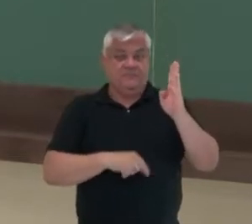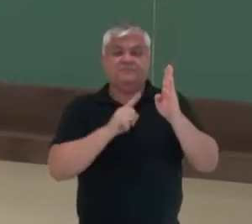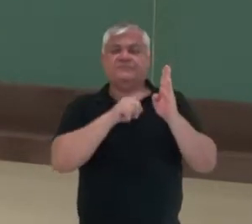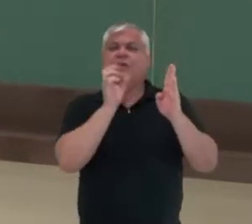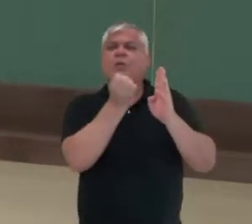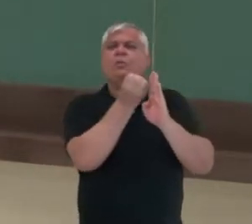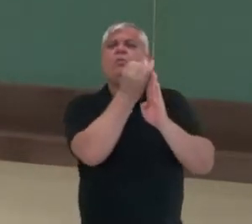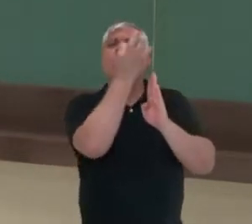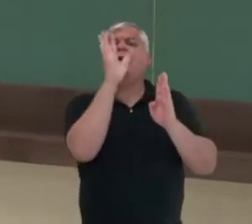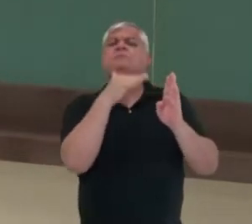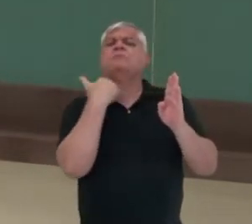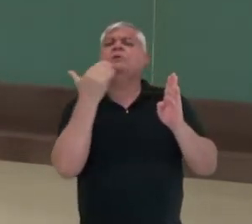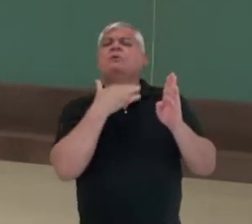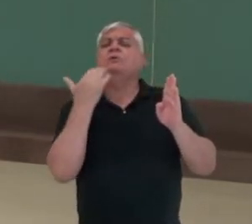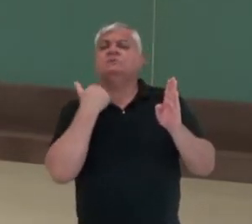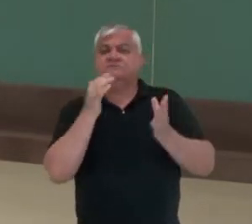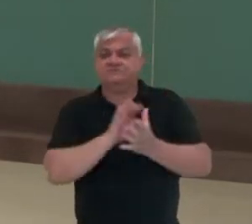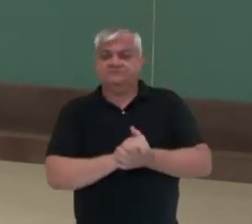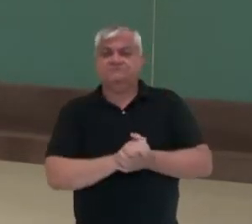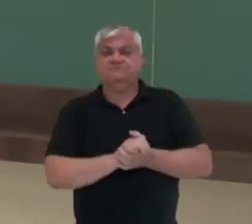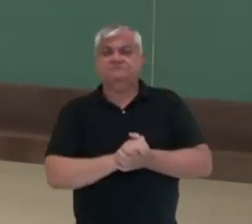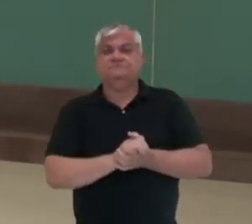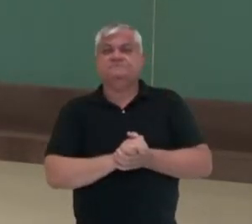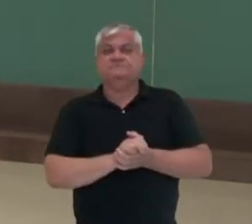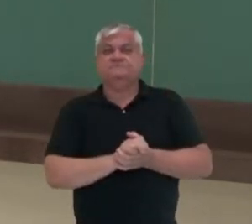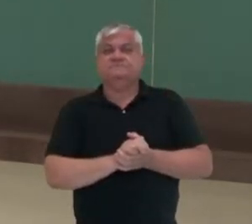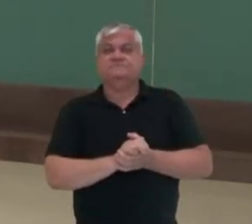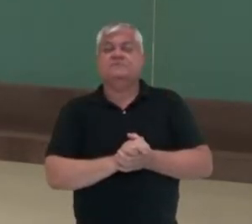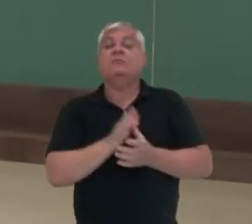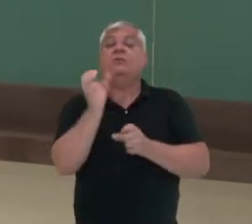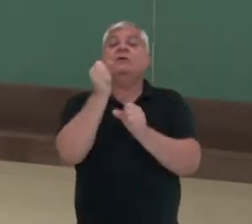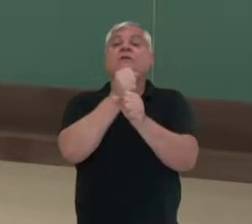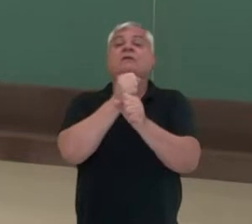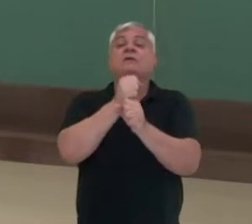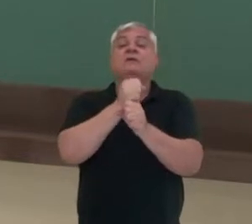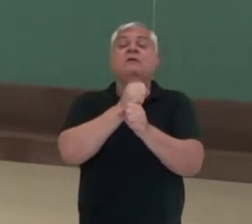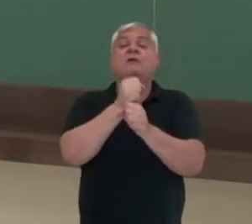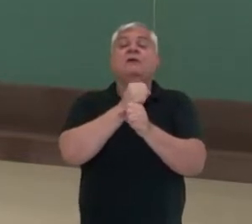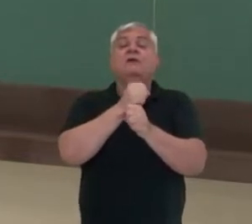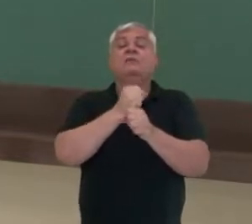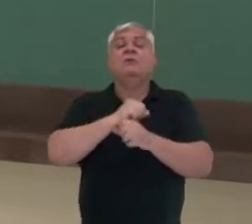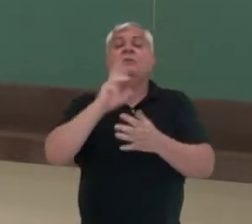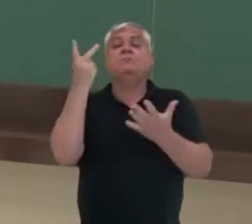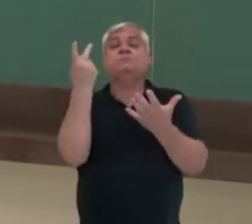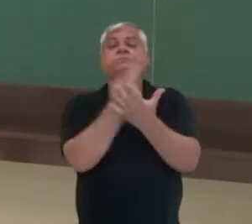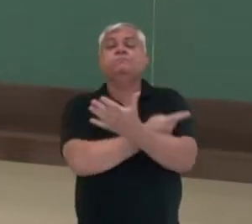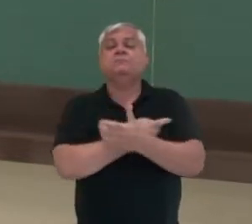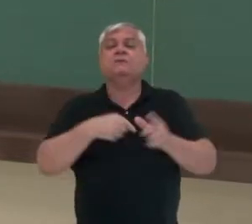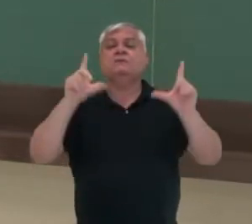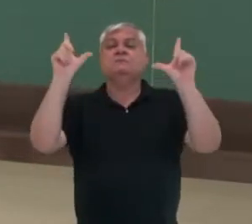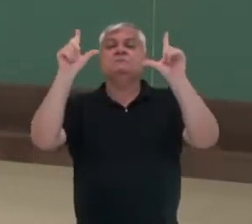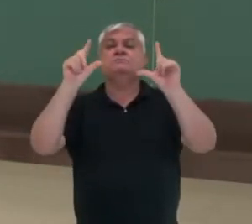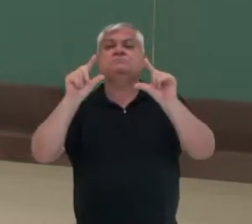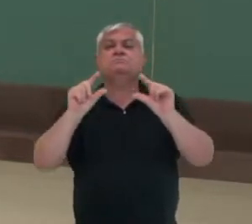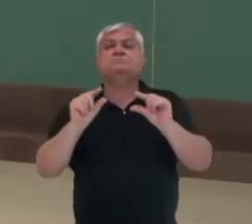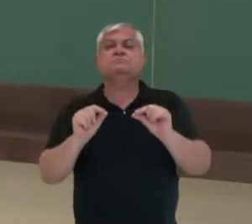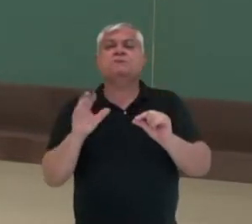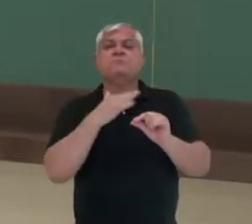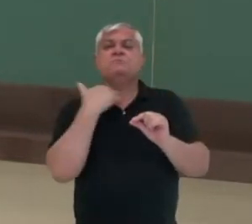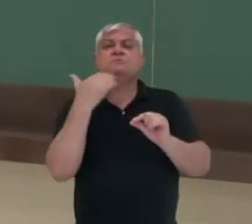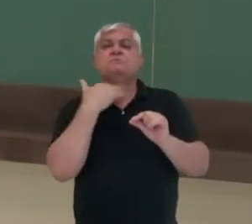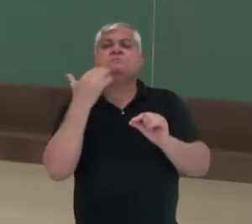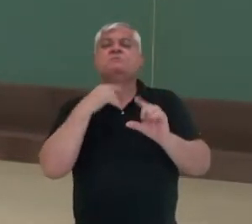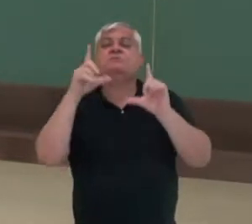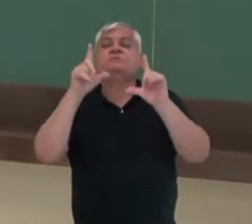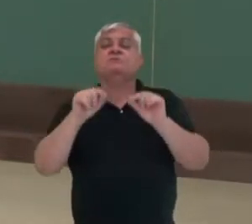registradas nesse ano? Outra perguntinha para vocês. Em qual ano ocorreu a maior redução de quantidade de mortes